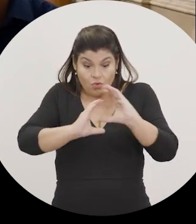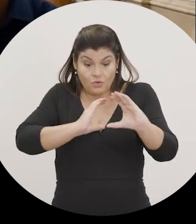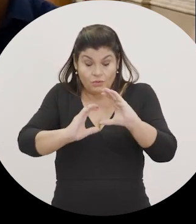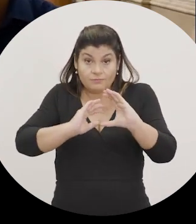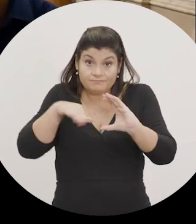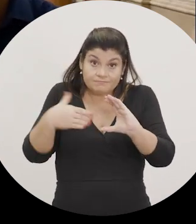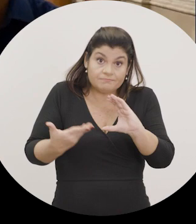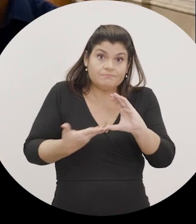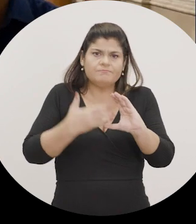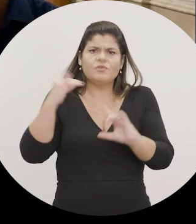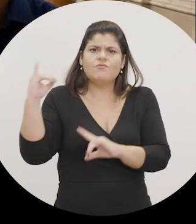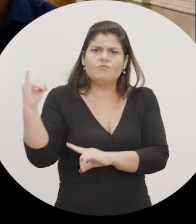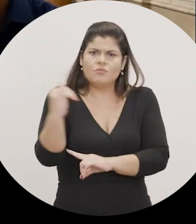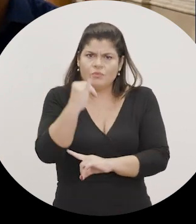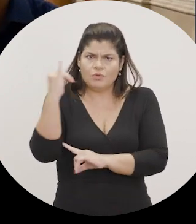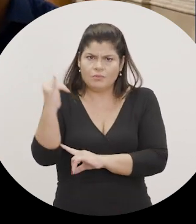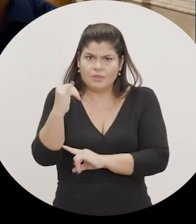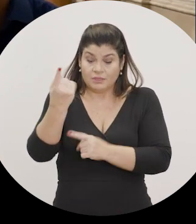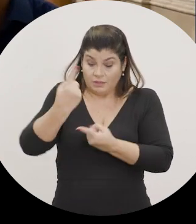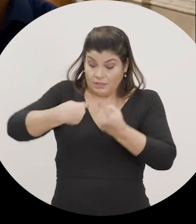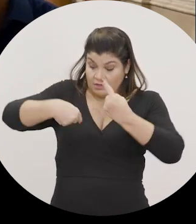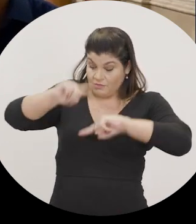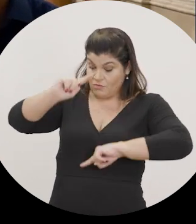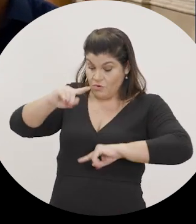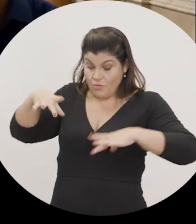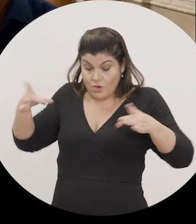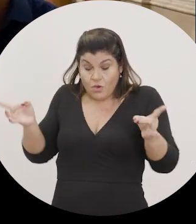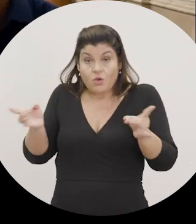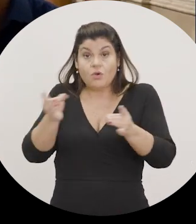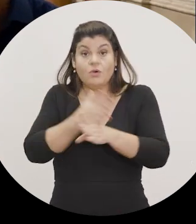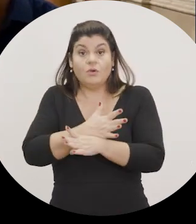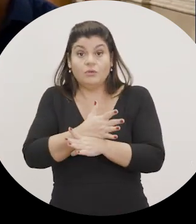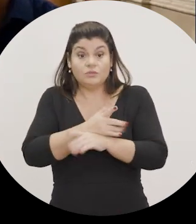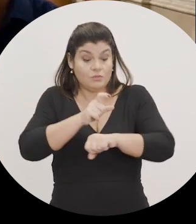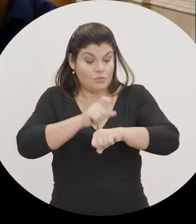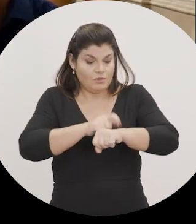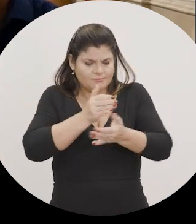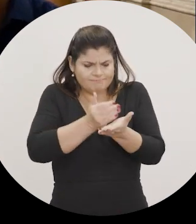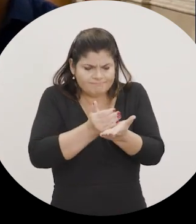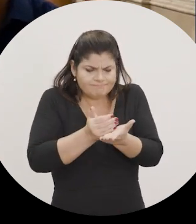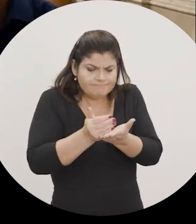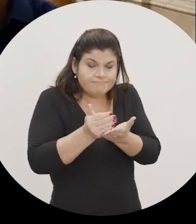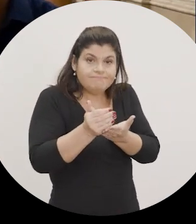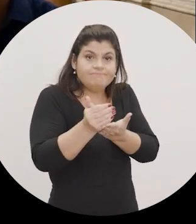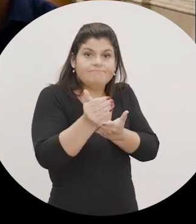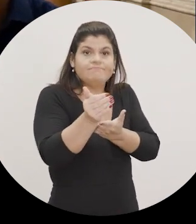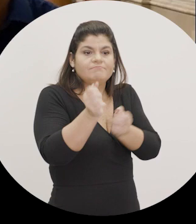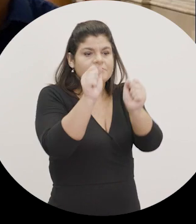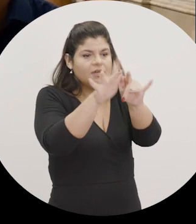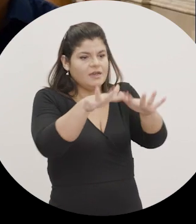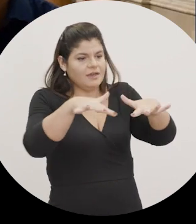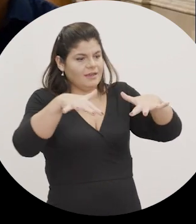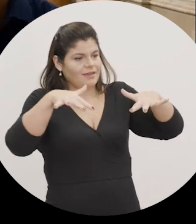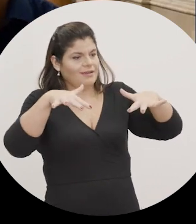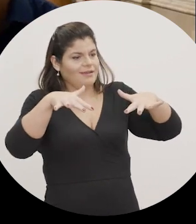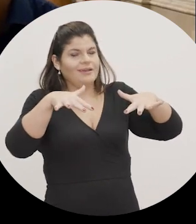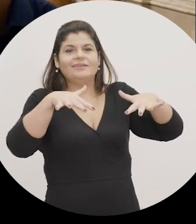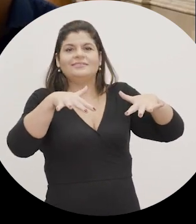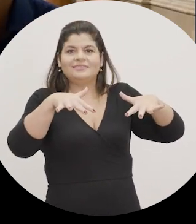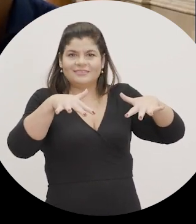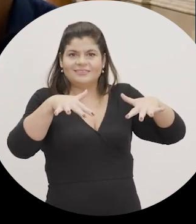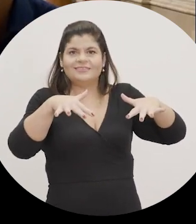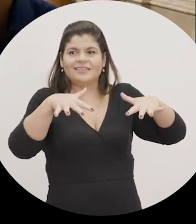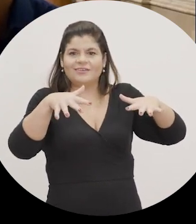de comunicação é fundamental, transforma completamente. A partir daquele momento, o público